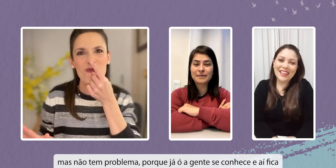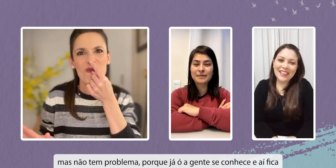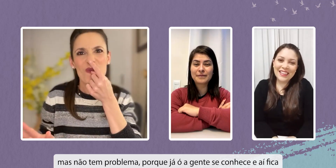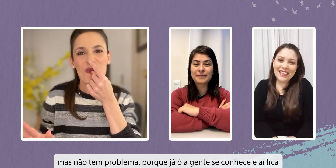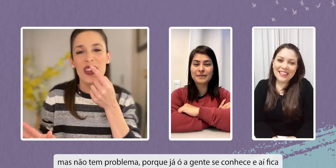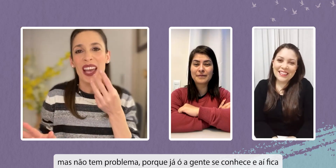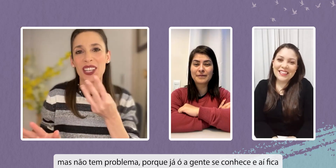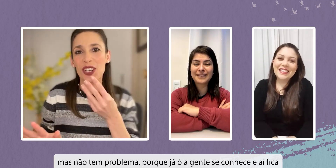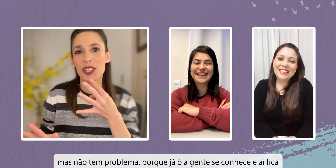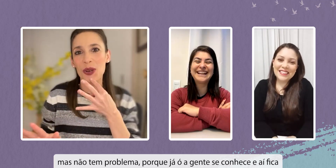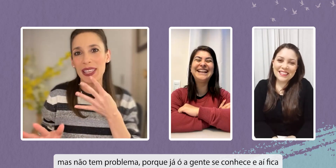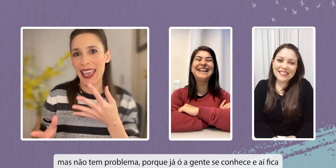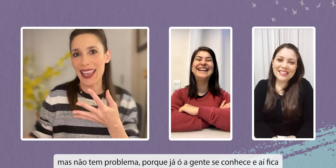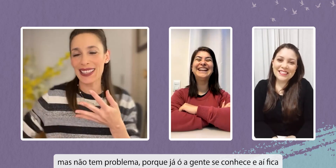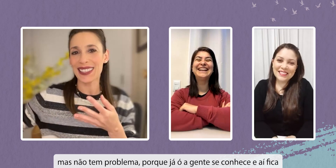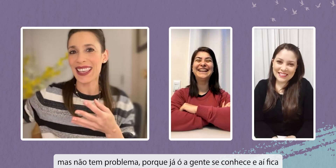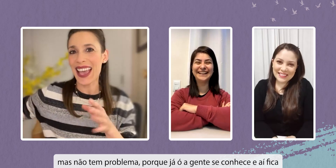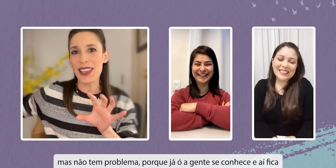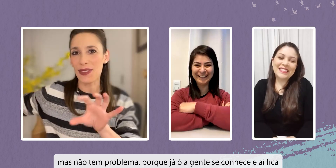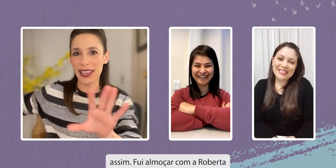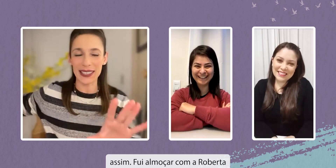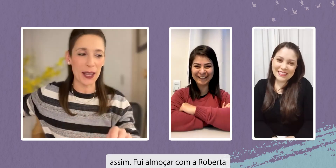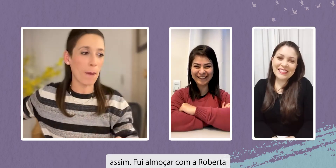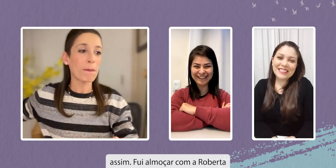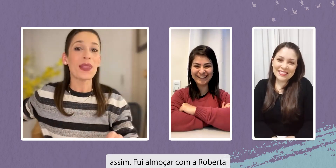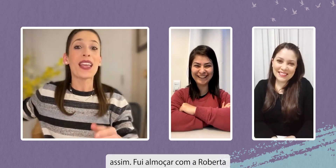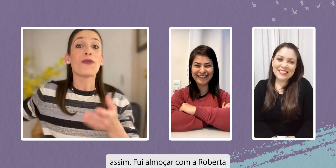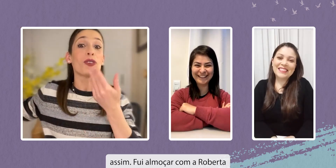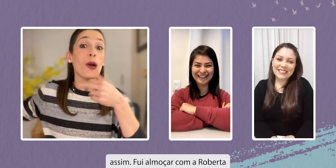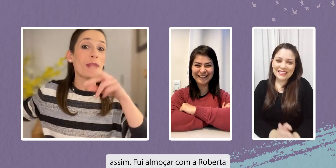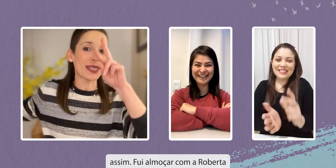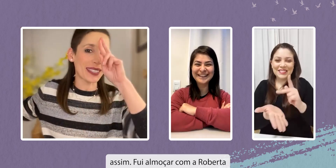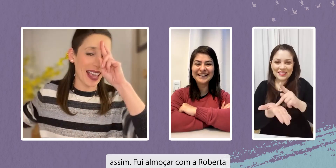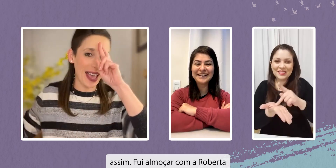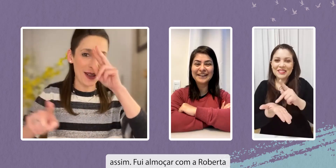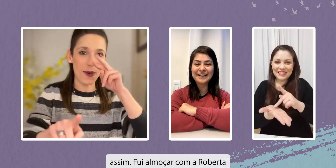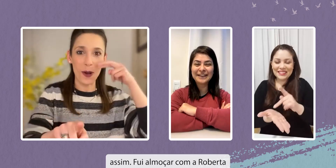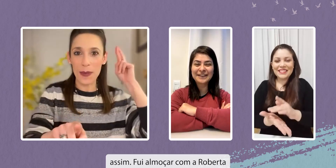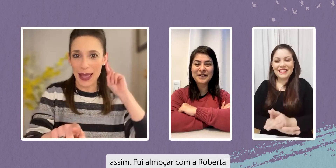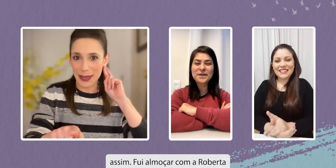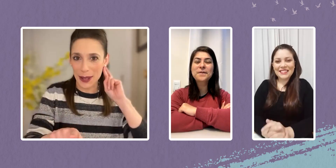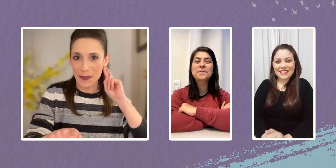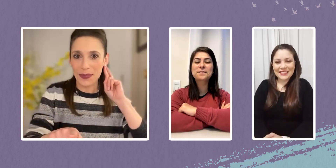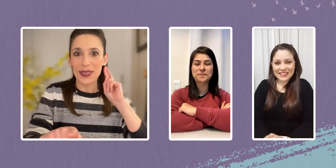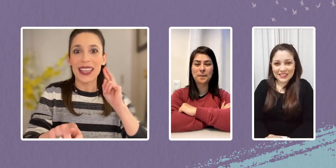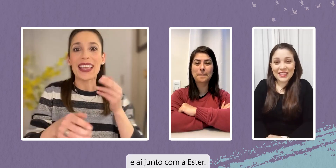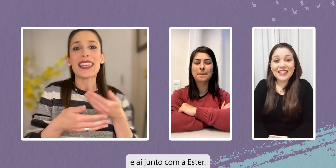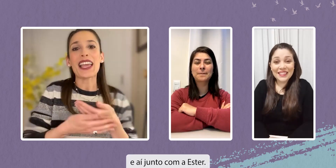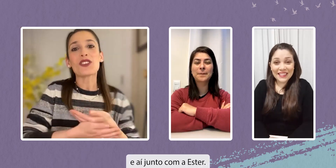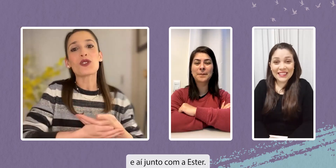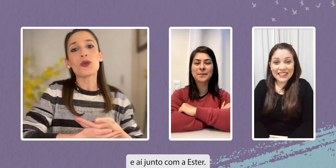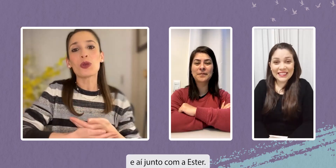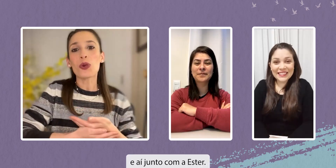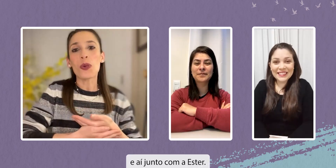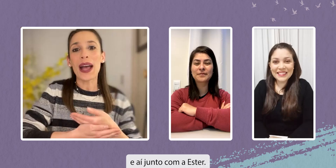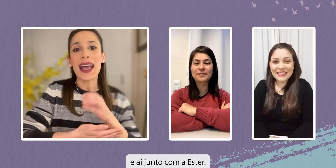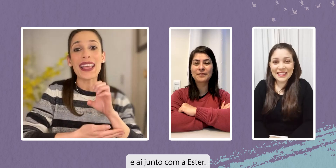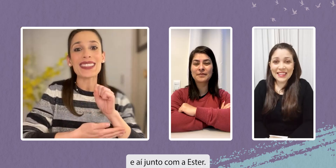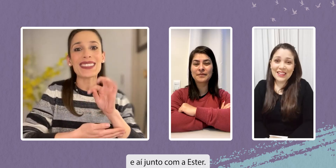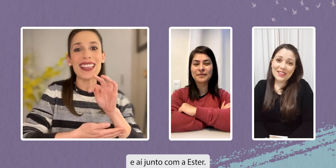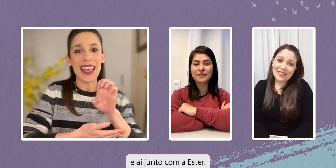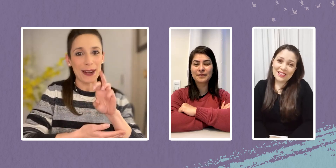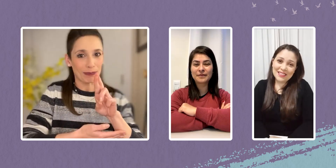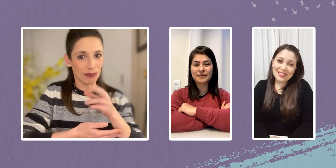já ó, a gente se conhece e aí fica assim. Fui almoçar com a Roberta. E aí, junto com